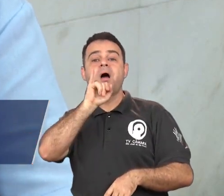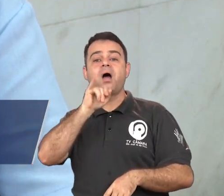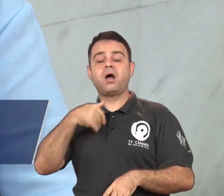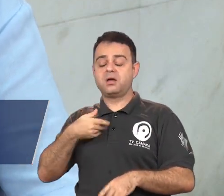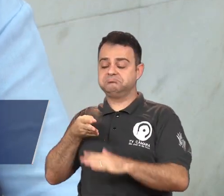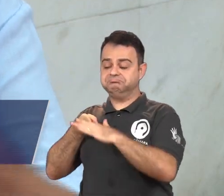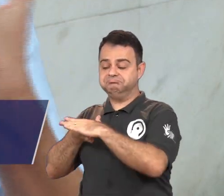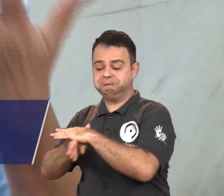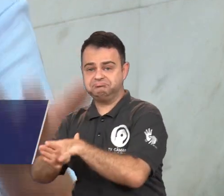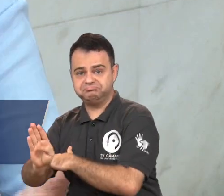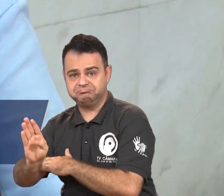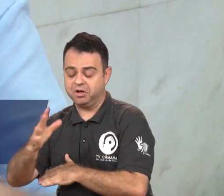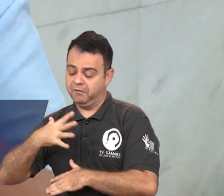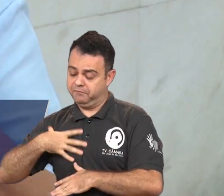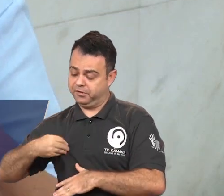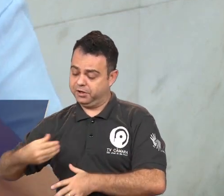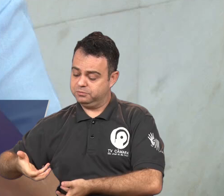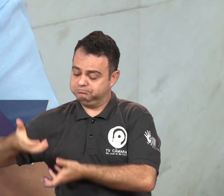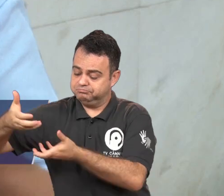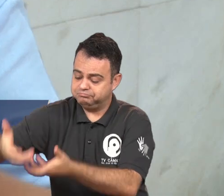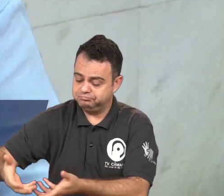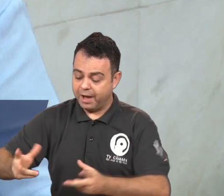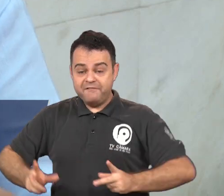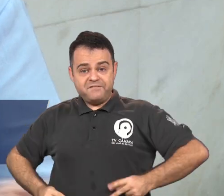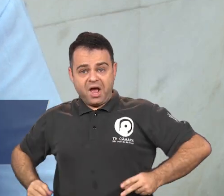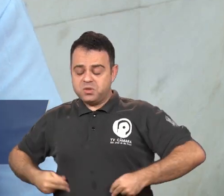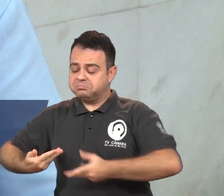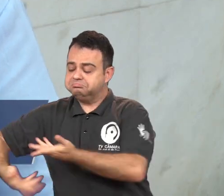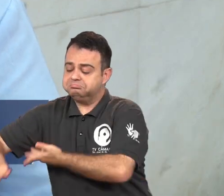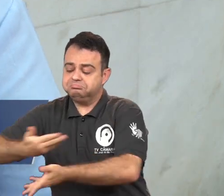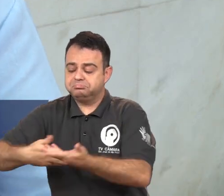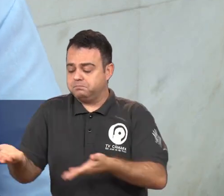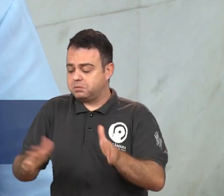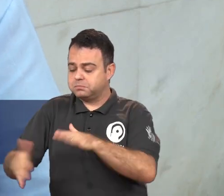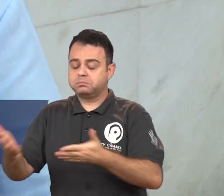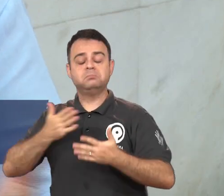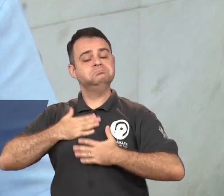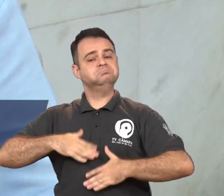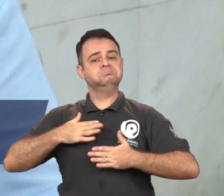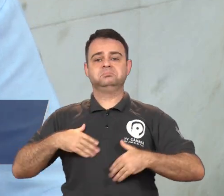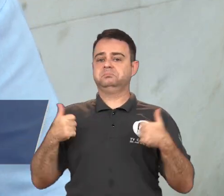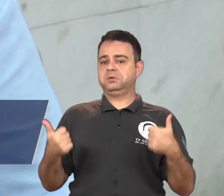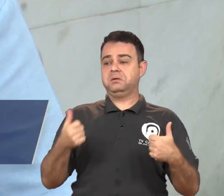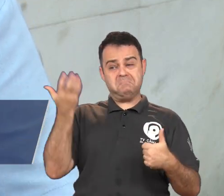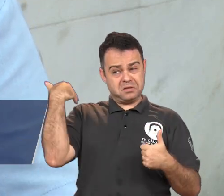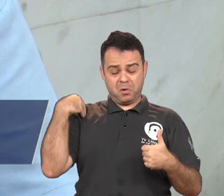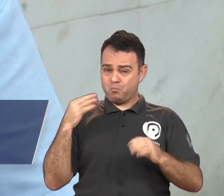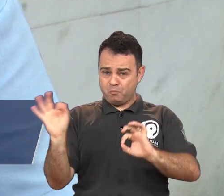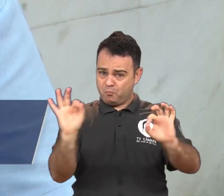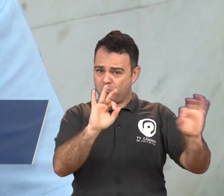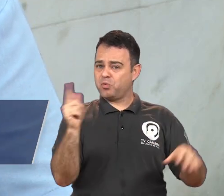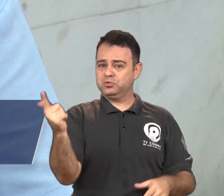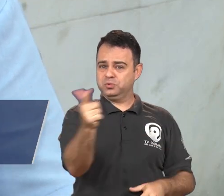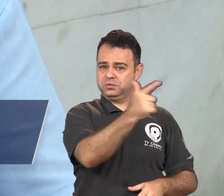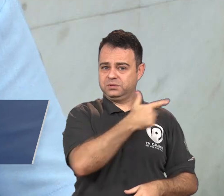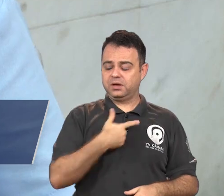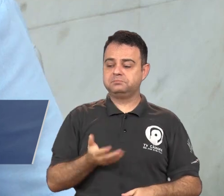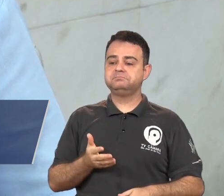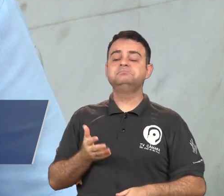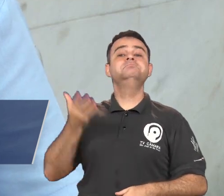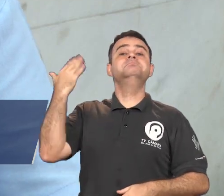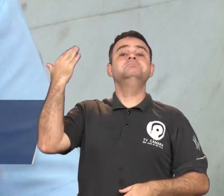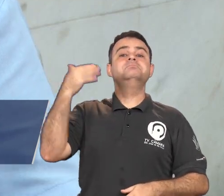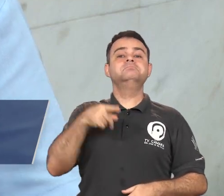com tranquilidade com a sua criança, ou para trocar tal. Coisas que não acontecia, porque se ele fosse num